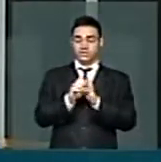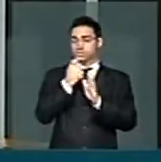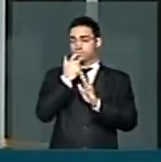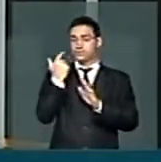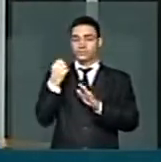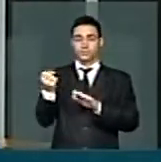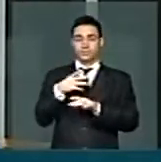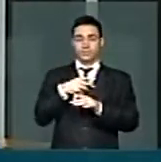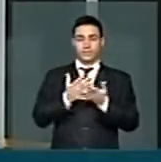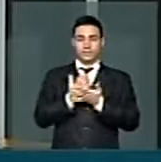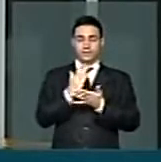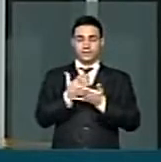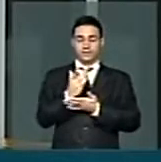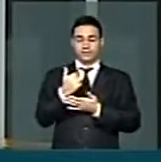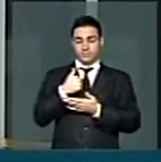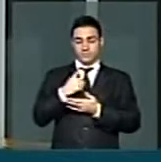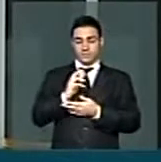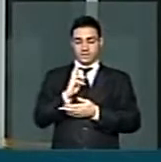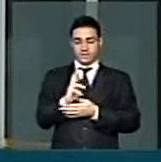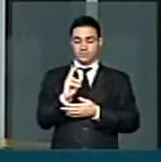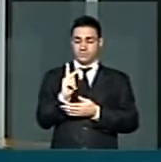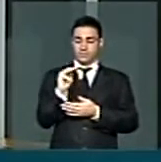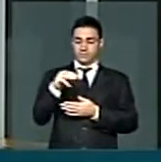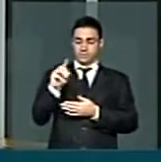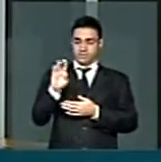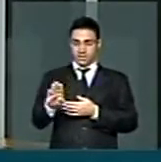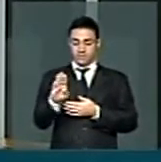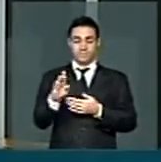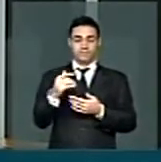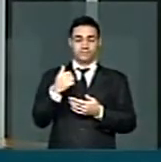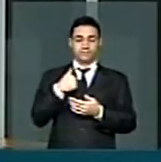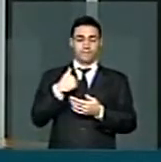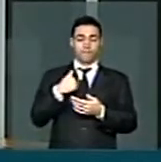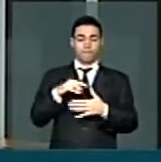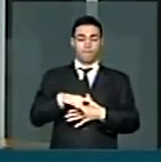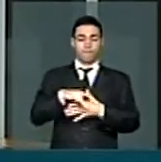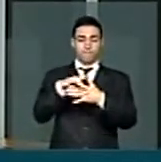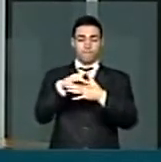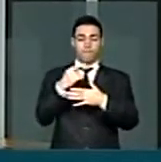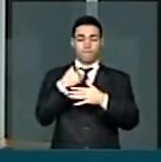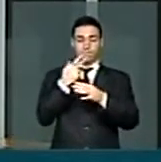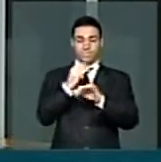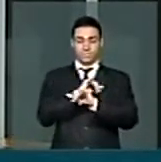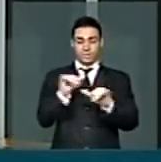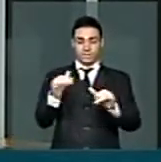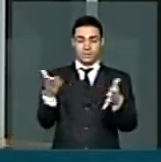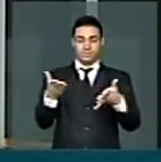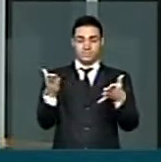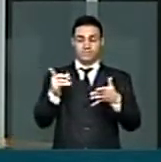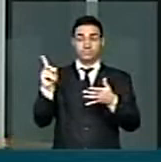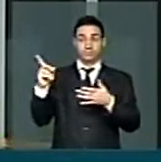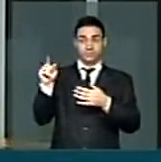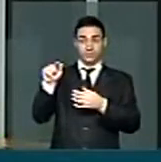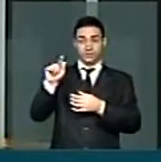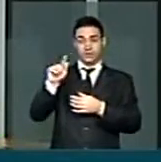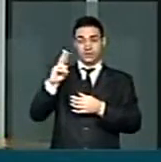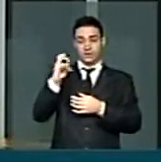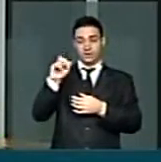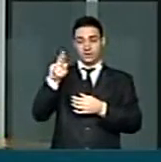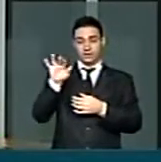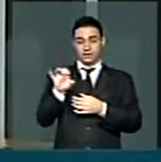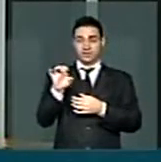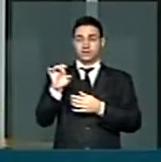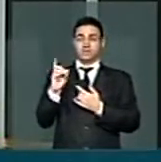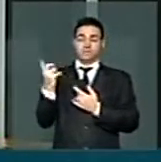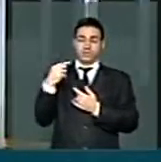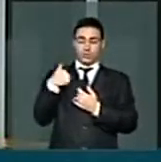aprovado. Como representante do PMDB e em nome de sua liderança, e falo nesse momento por delegação do líder Henrique Eduardo Alves.